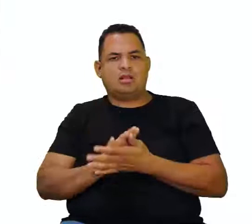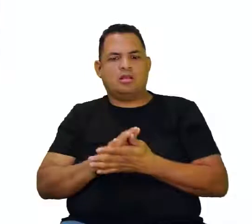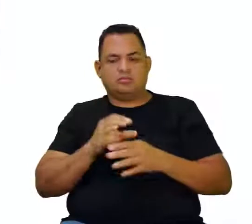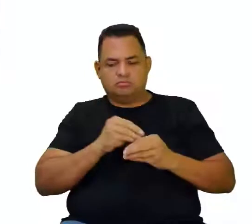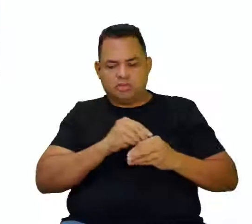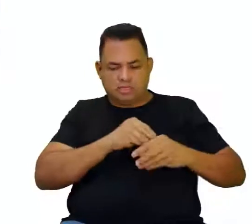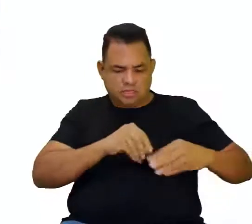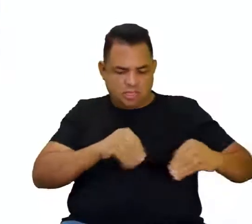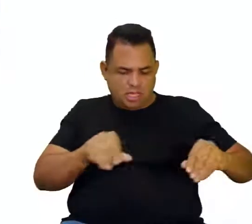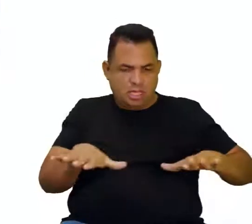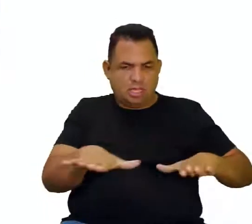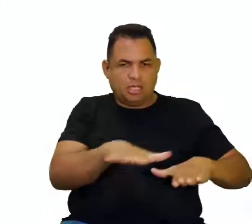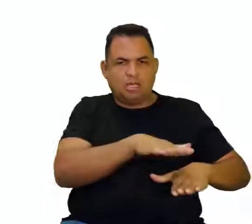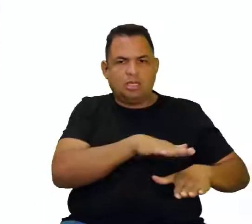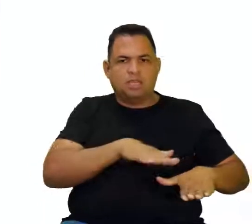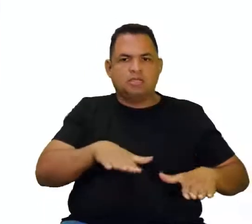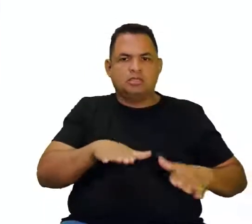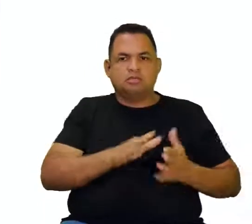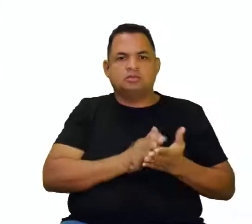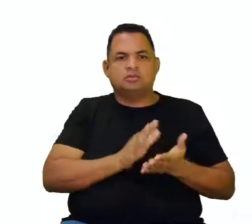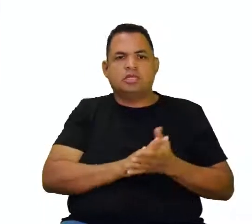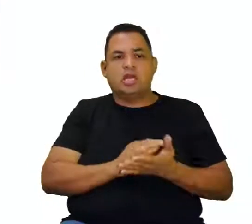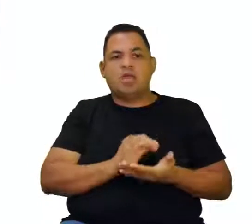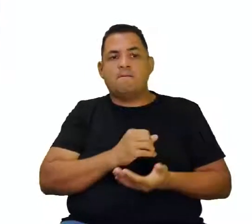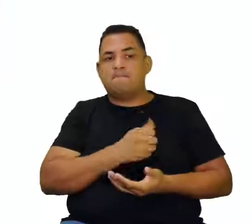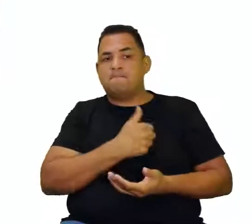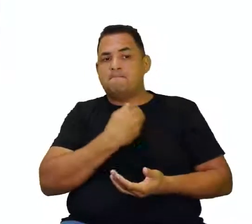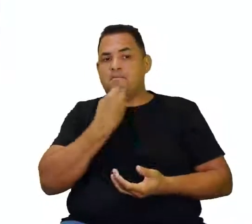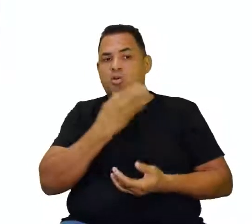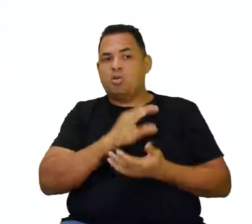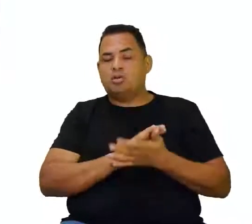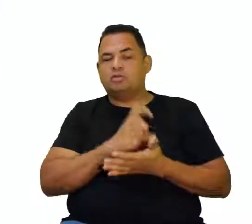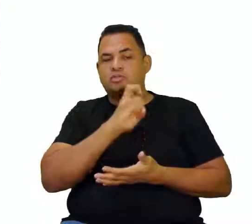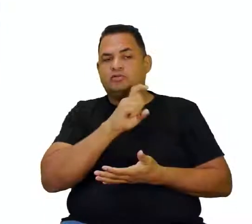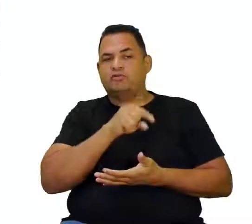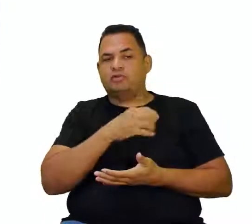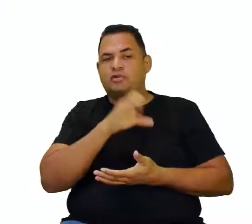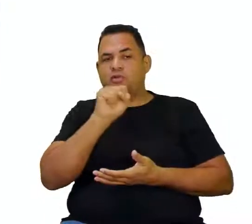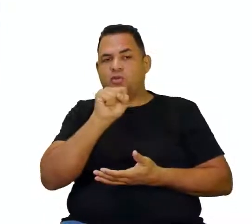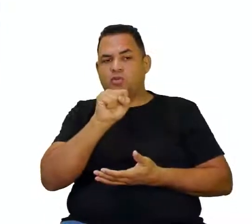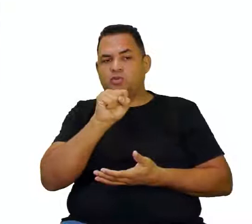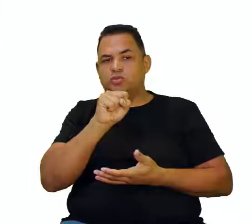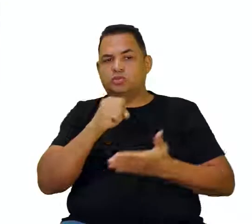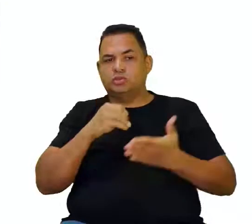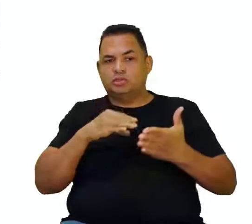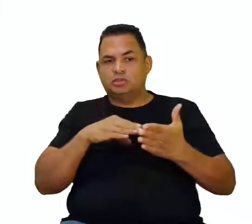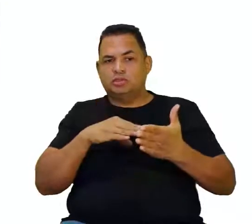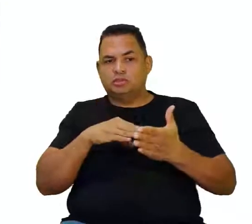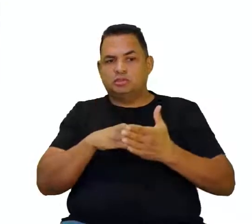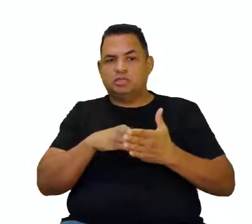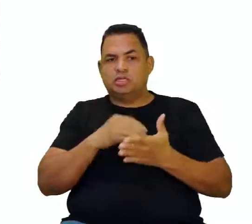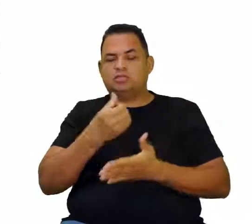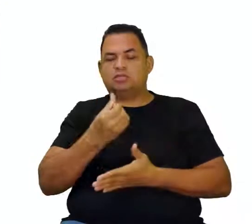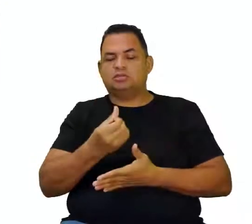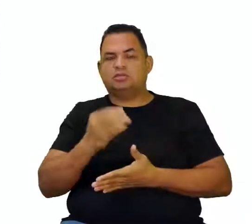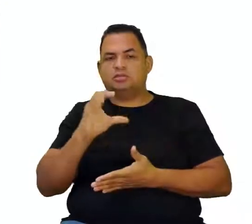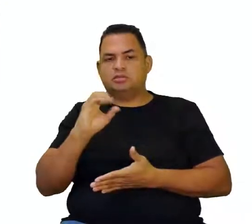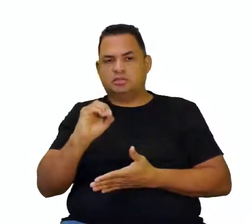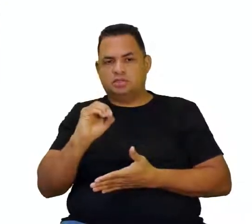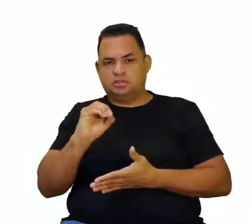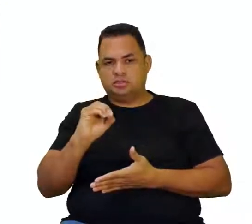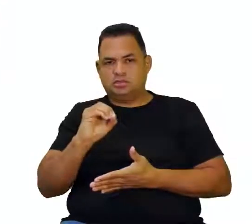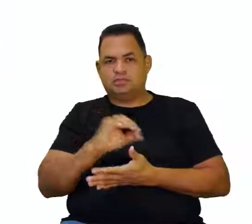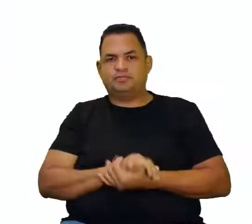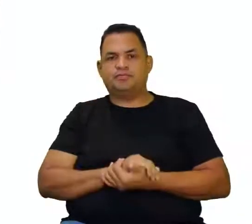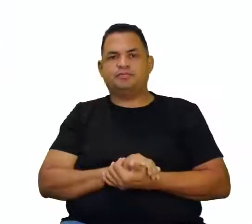solo esteja na faixa ideal, entre 5,8 e